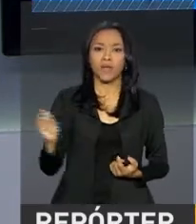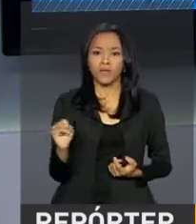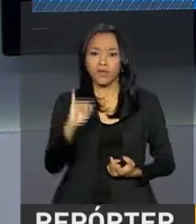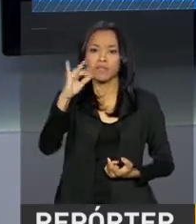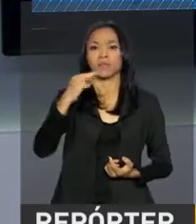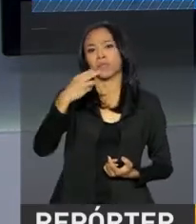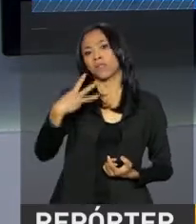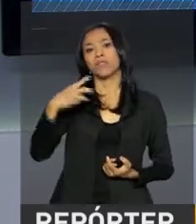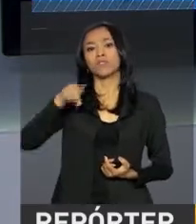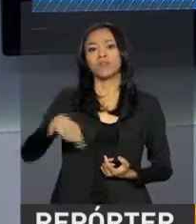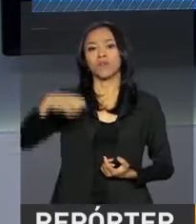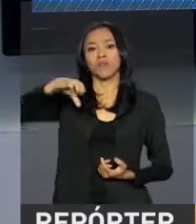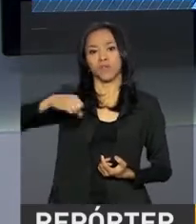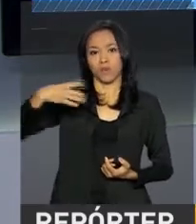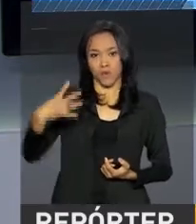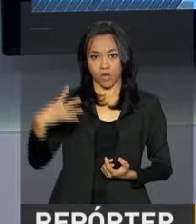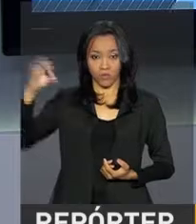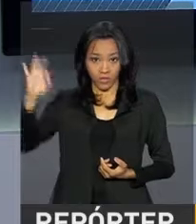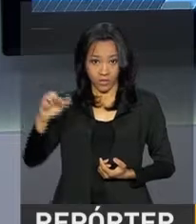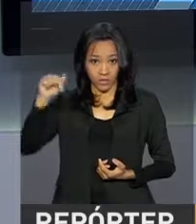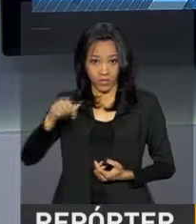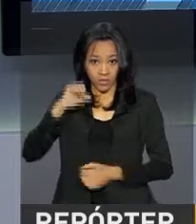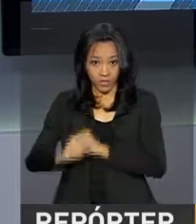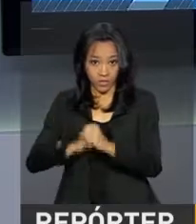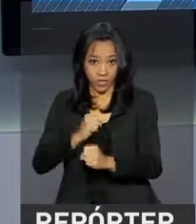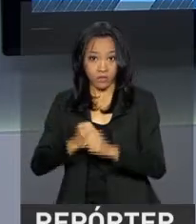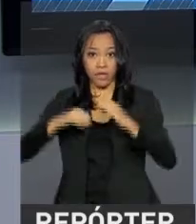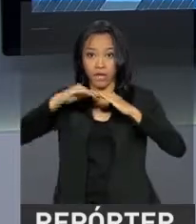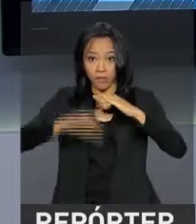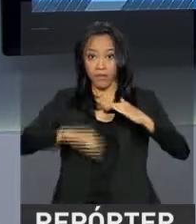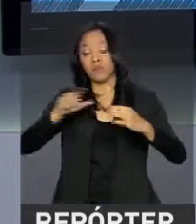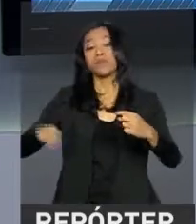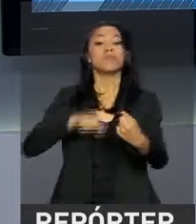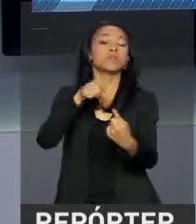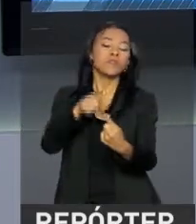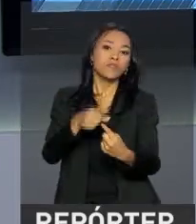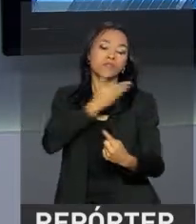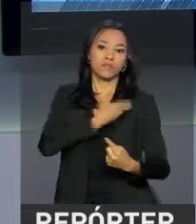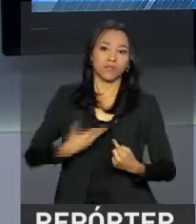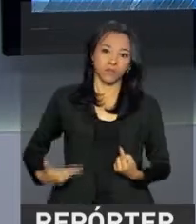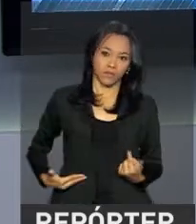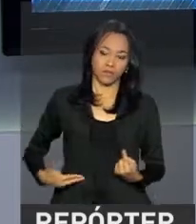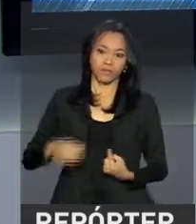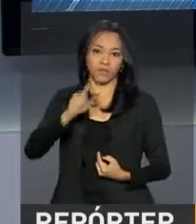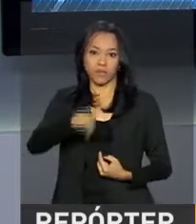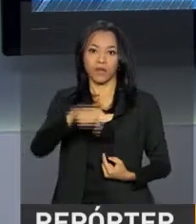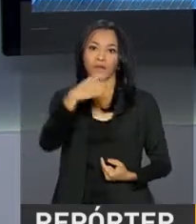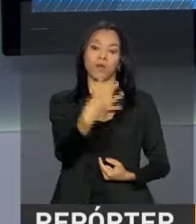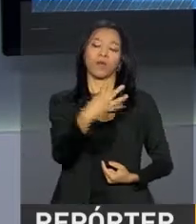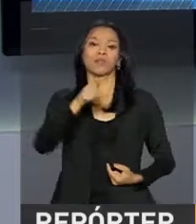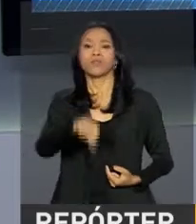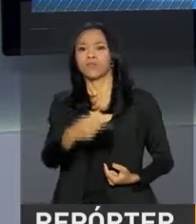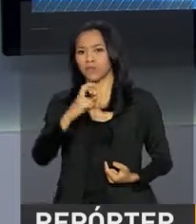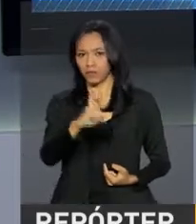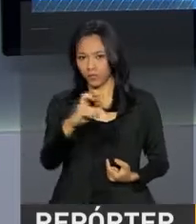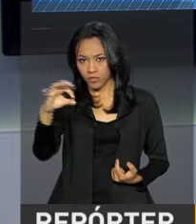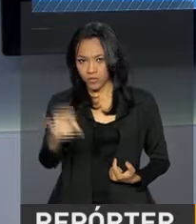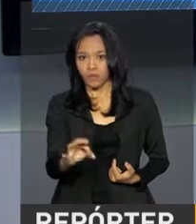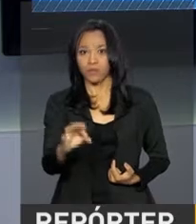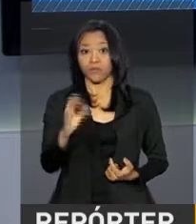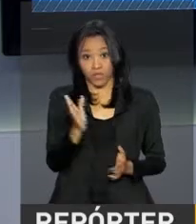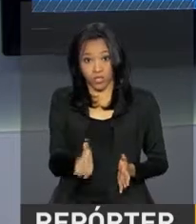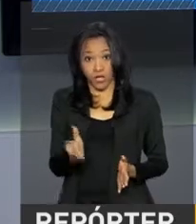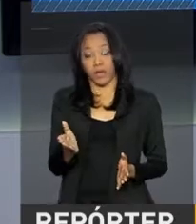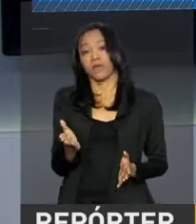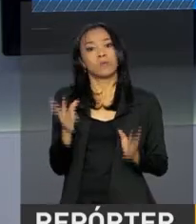3,94 por cento neste ano abaixo do centro da meta estabelecida pelo governo de 4 e meio por cento